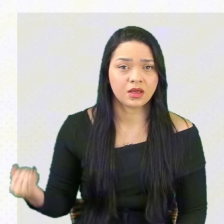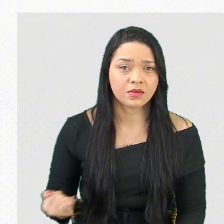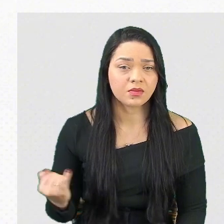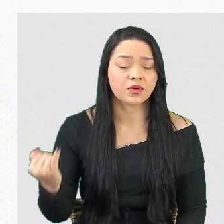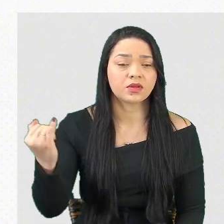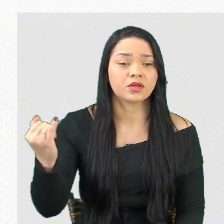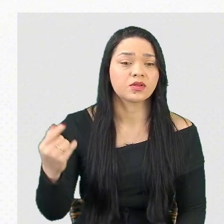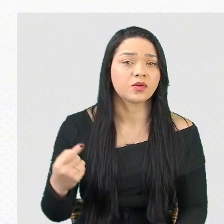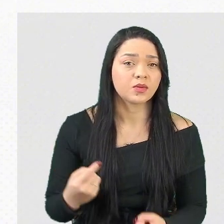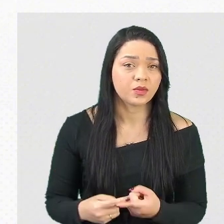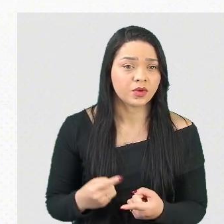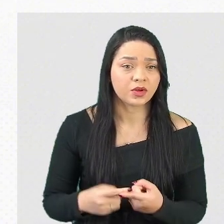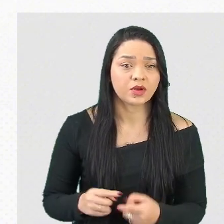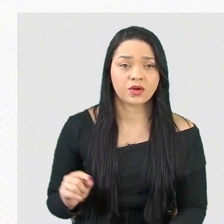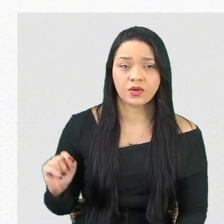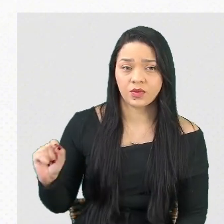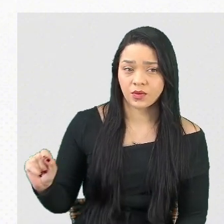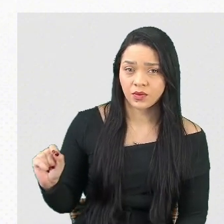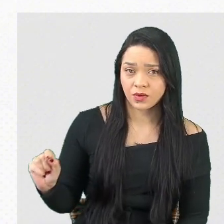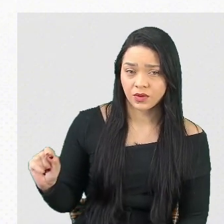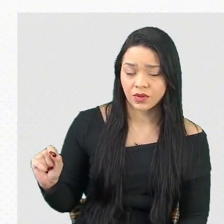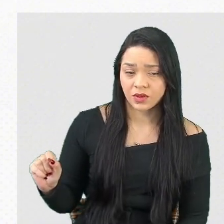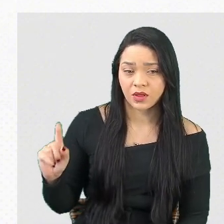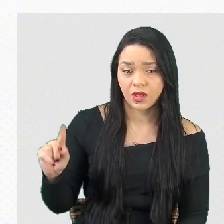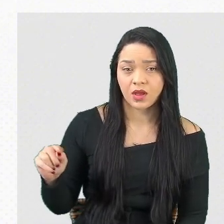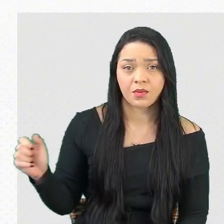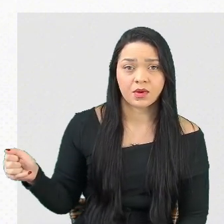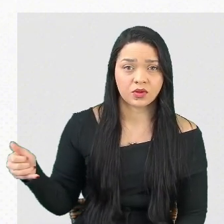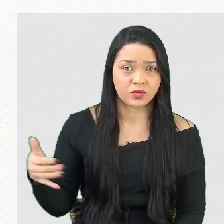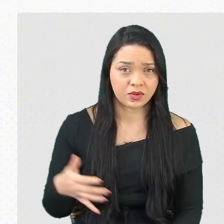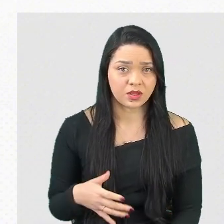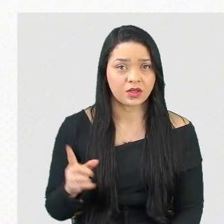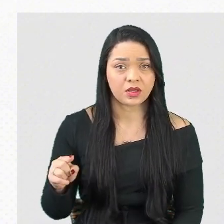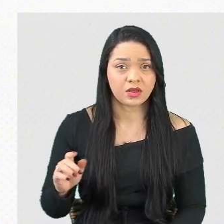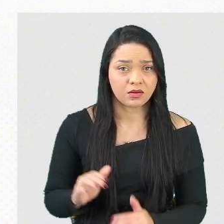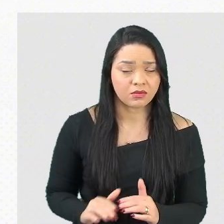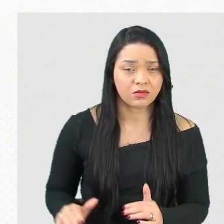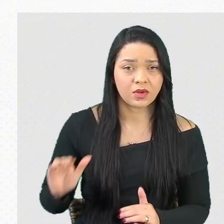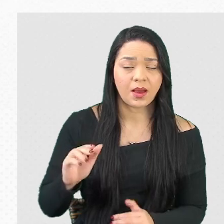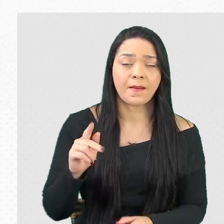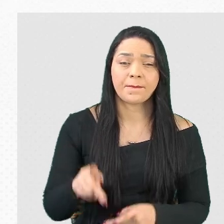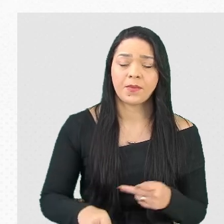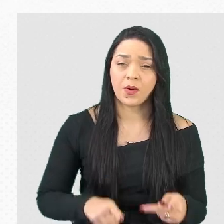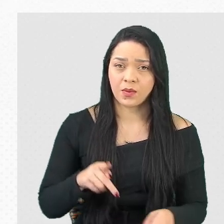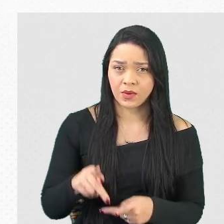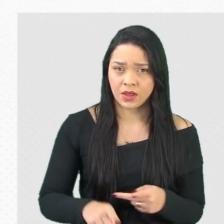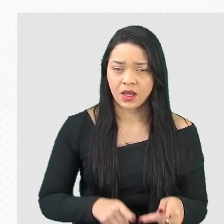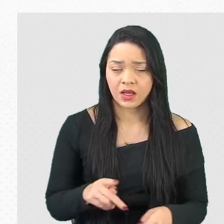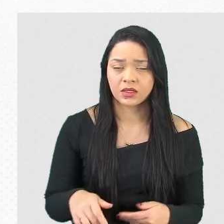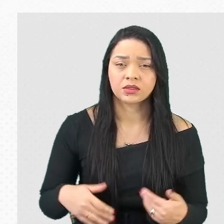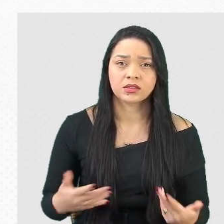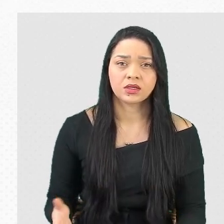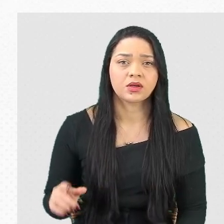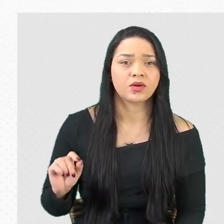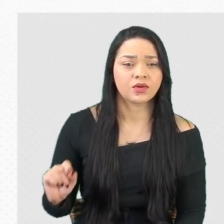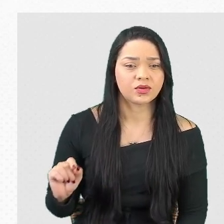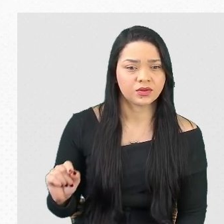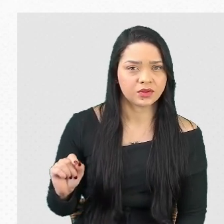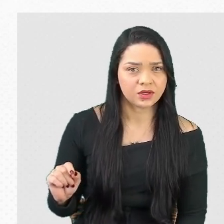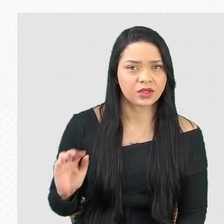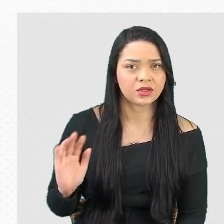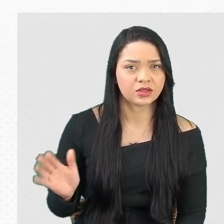por conta que uma novidade que era a soberania popular. né, embora ele defina esses